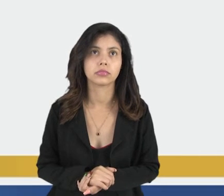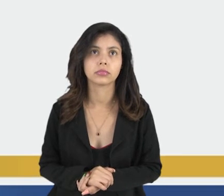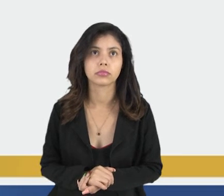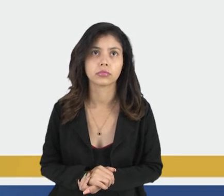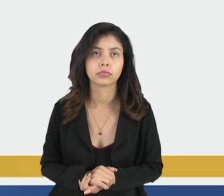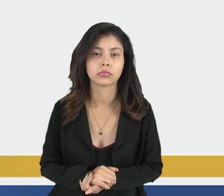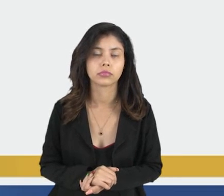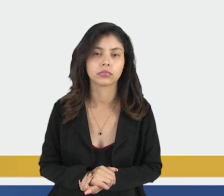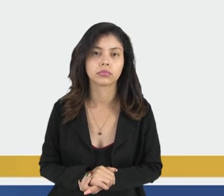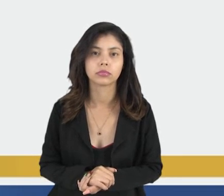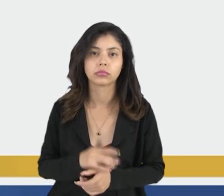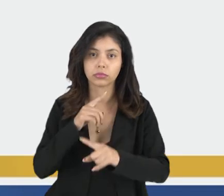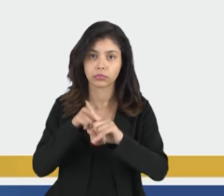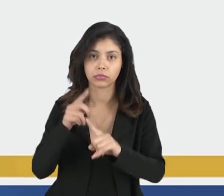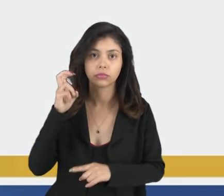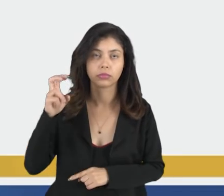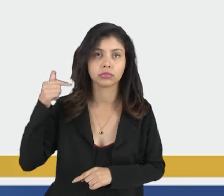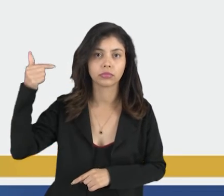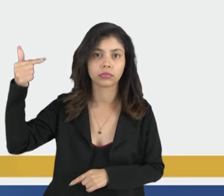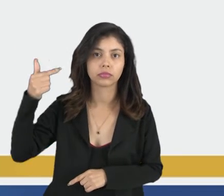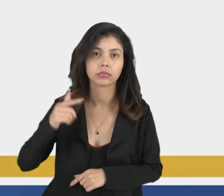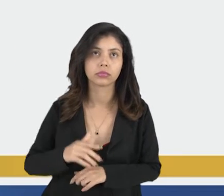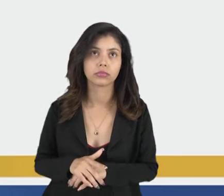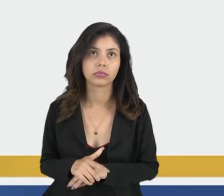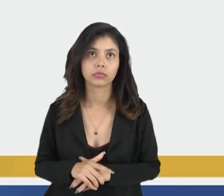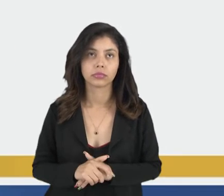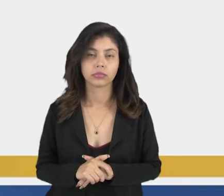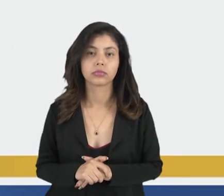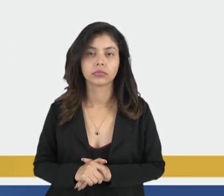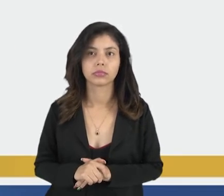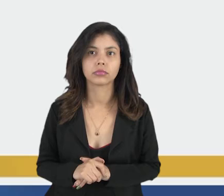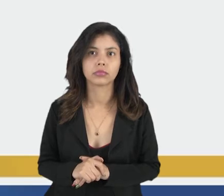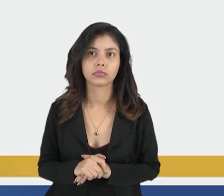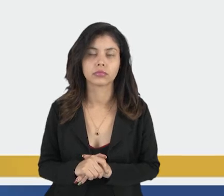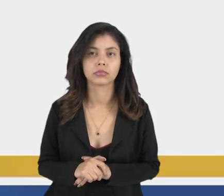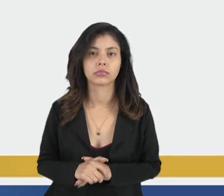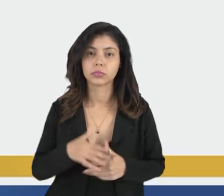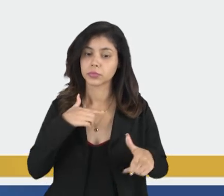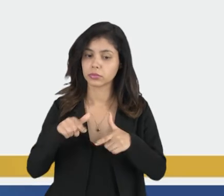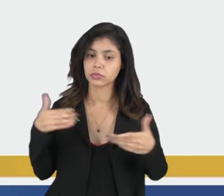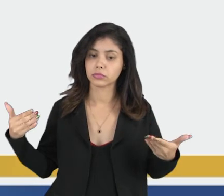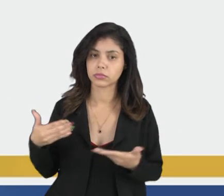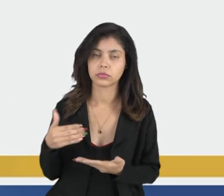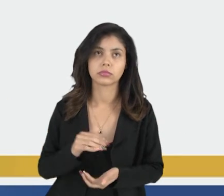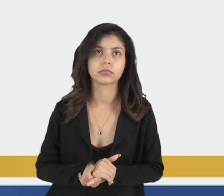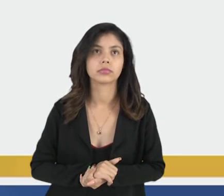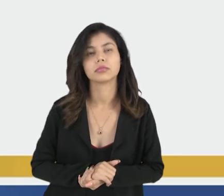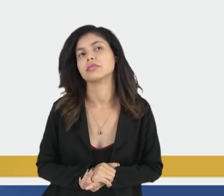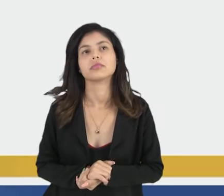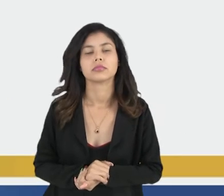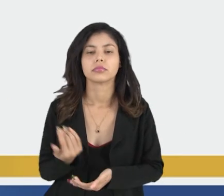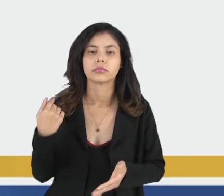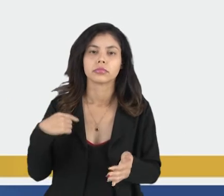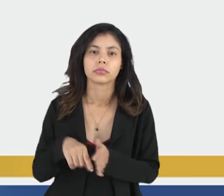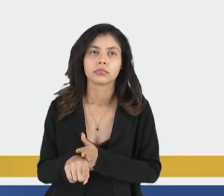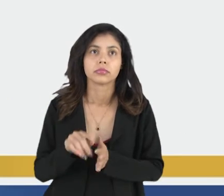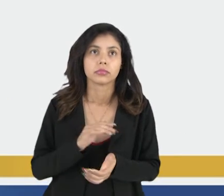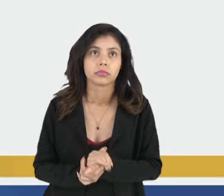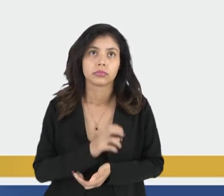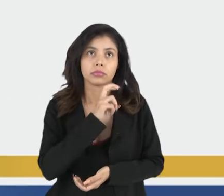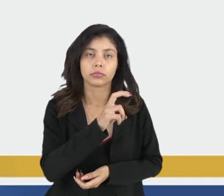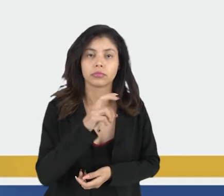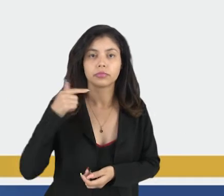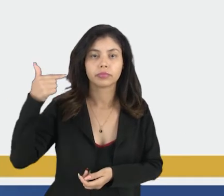3,14 vezes 5, que é o que nós estamos trabalhando ali, tá? Na questão, 5